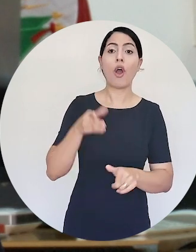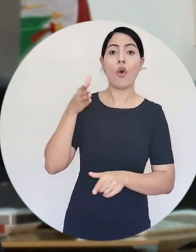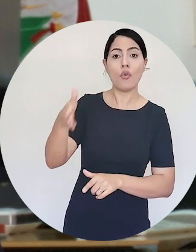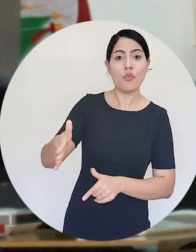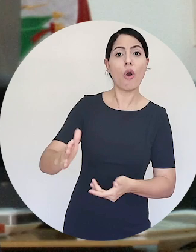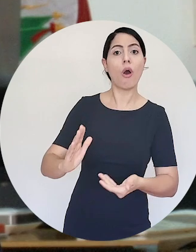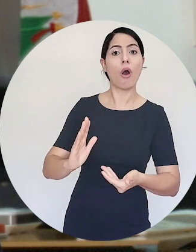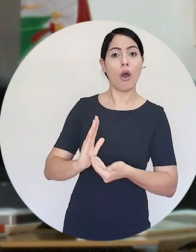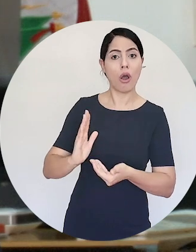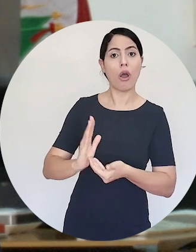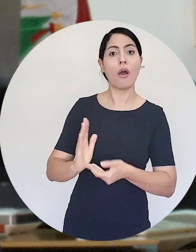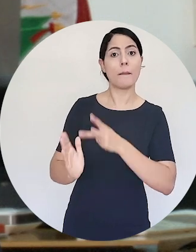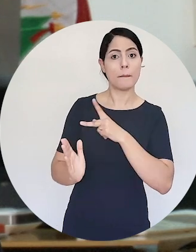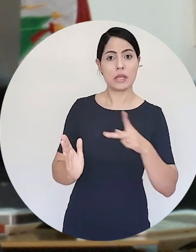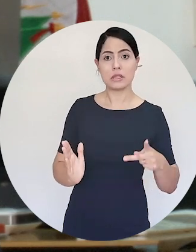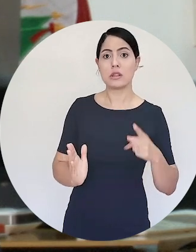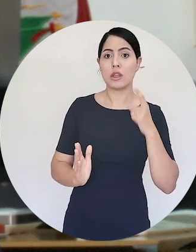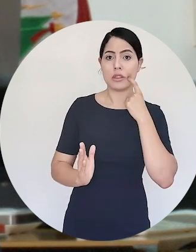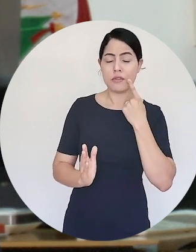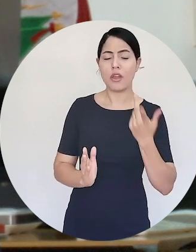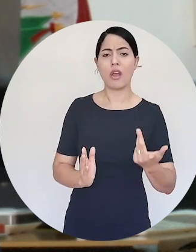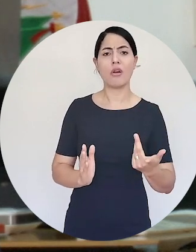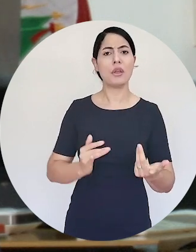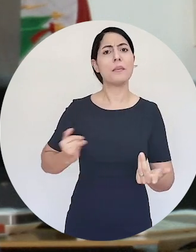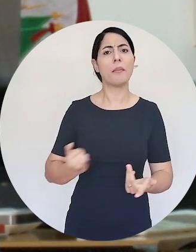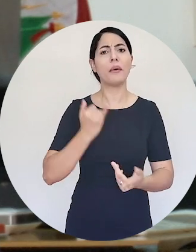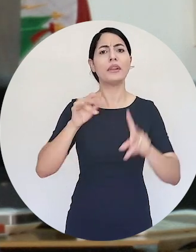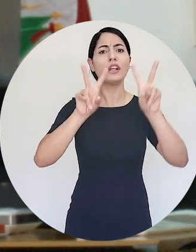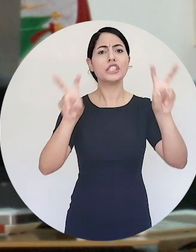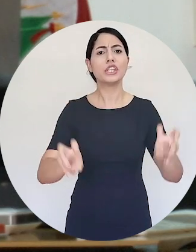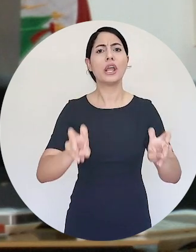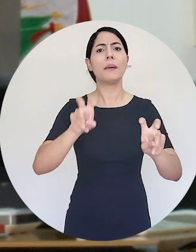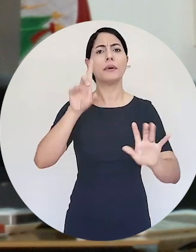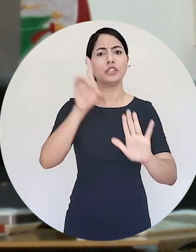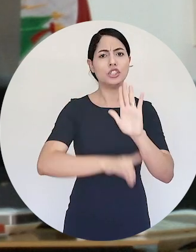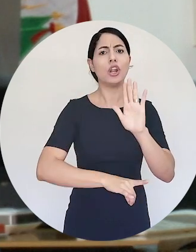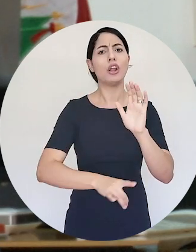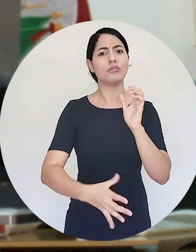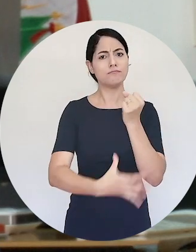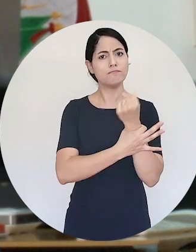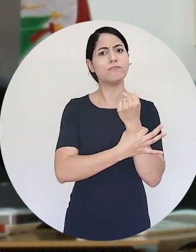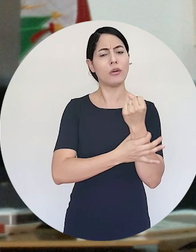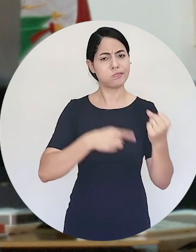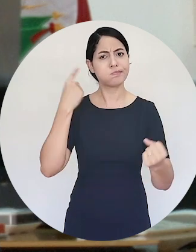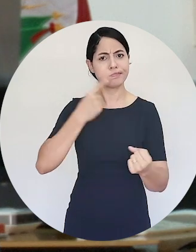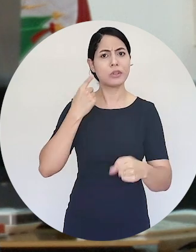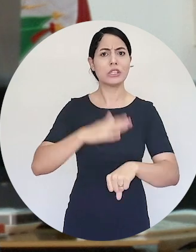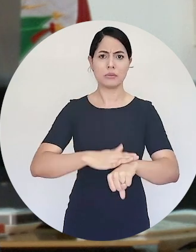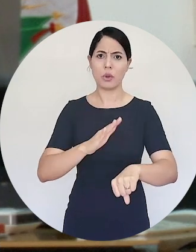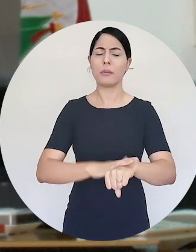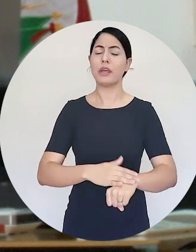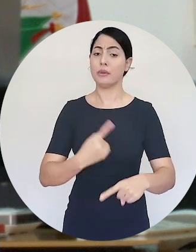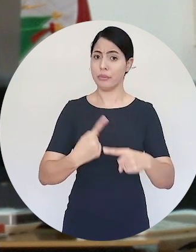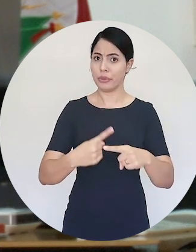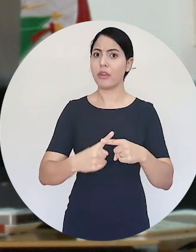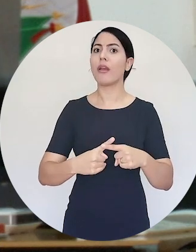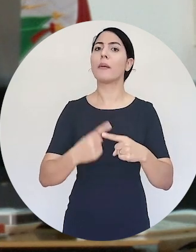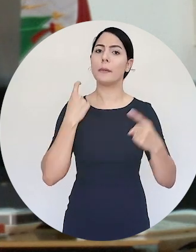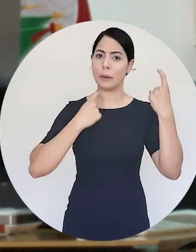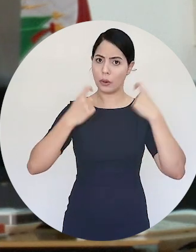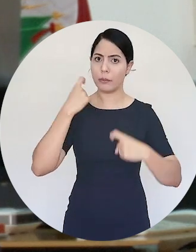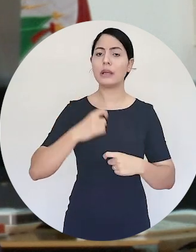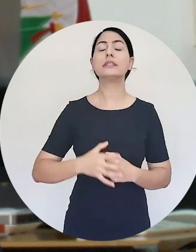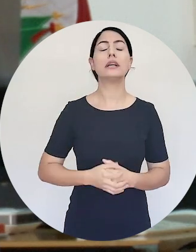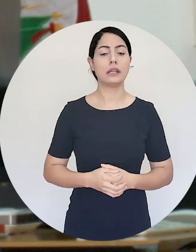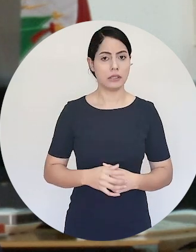Alcolumbre, a importância que é reforçar as prerrogativas dos advogados nesse momento, nessa quadra histórica tão